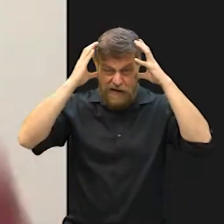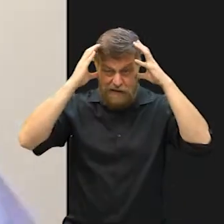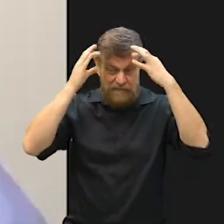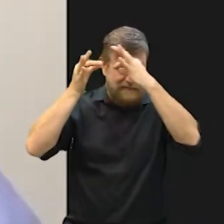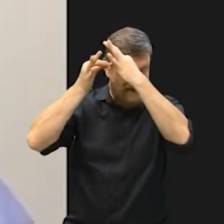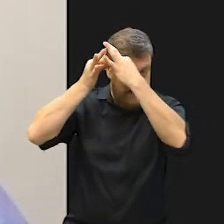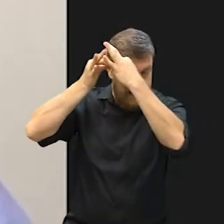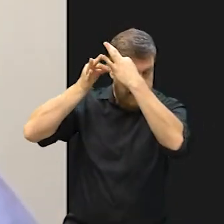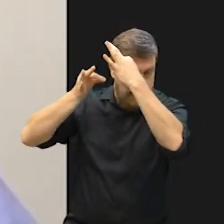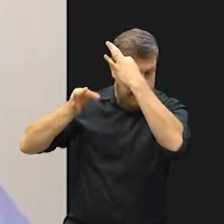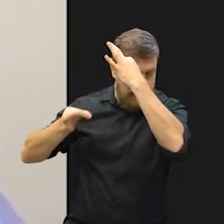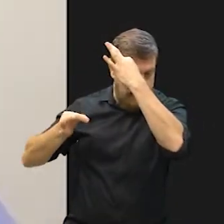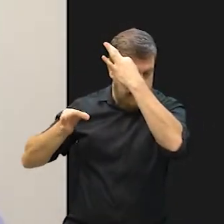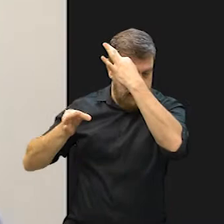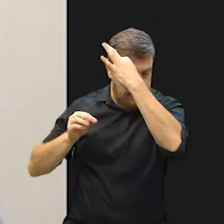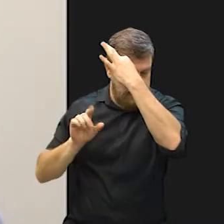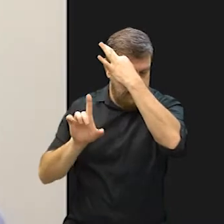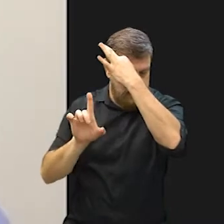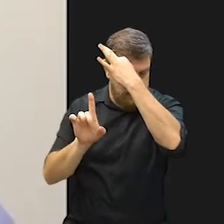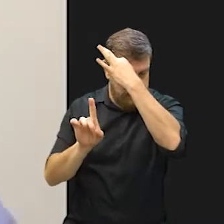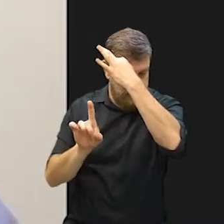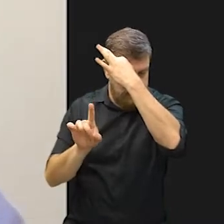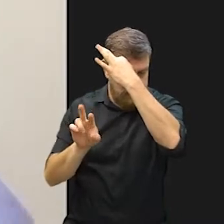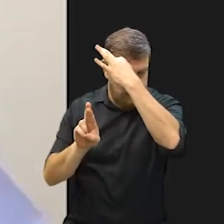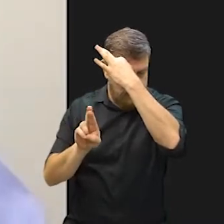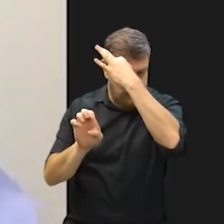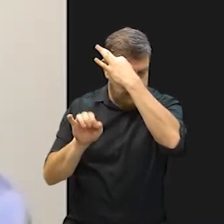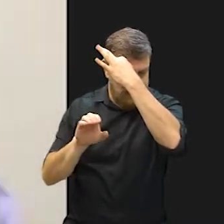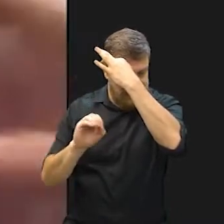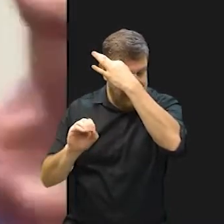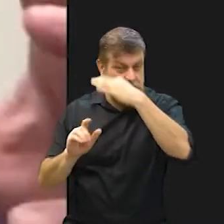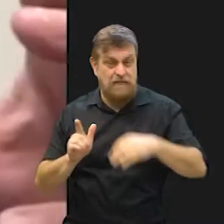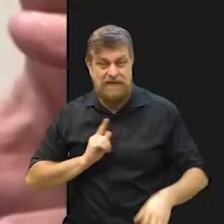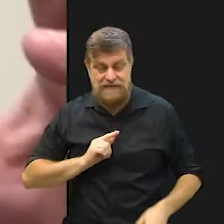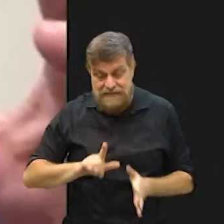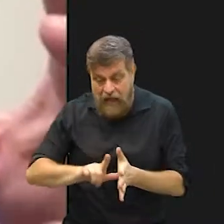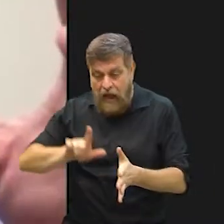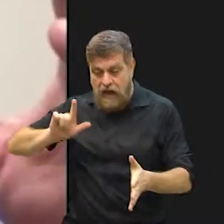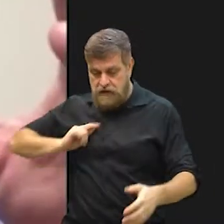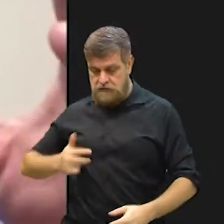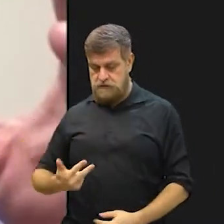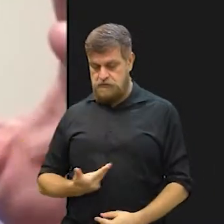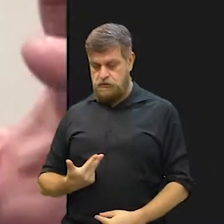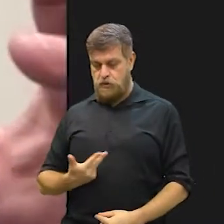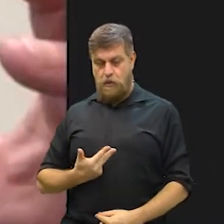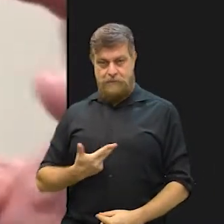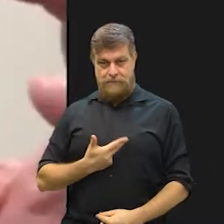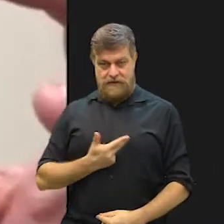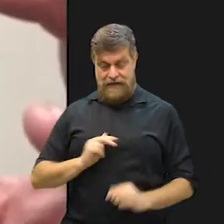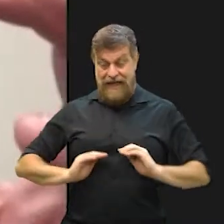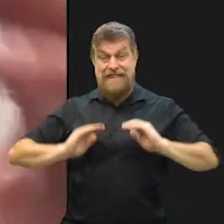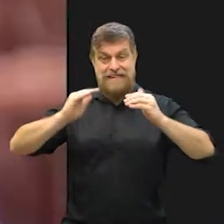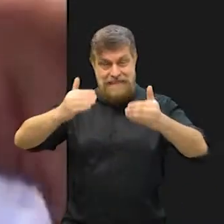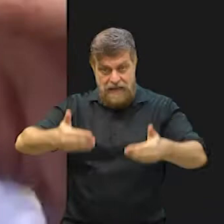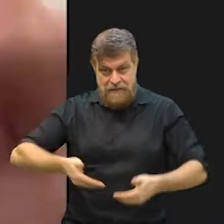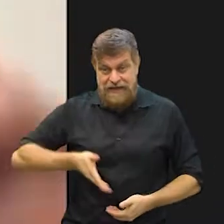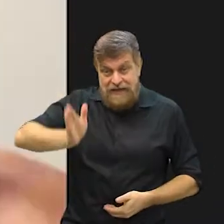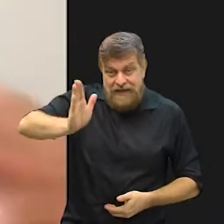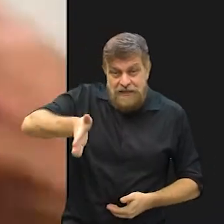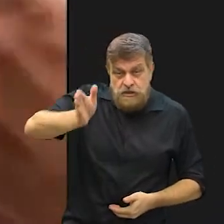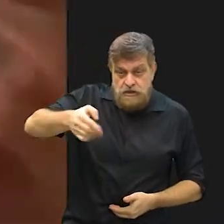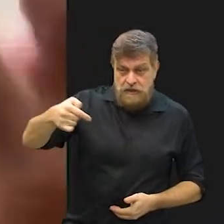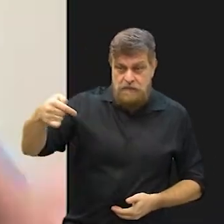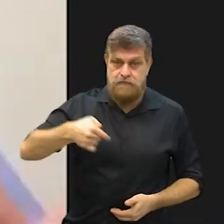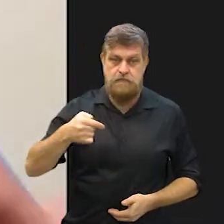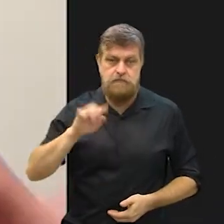dreninho na cabecinha para hidrocefalia, né? E quanto antes a gente opera essa criança intraútero,